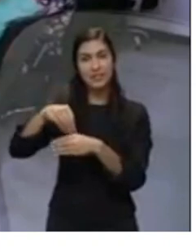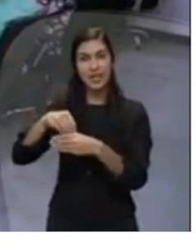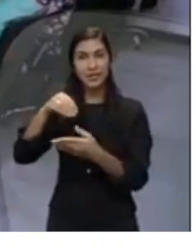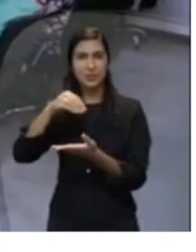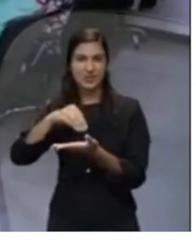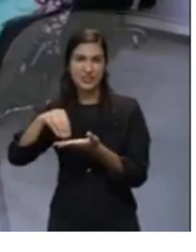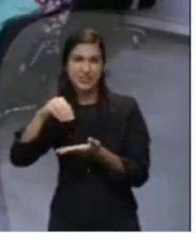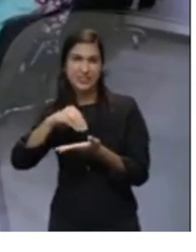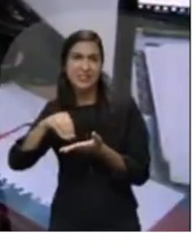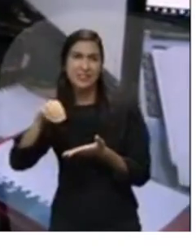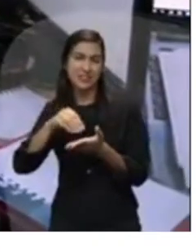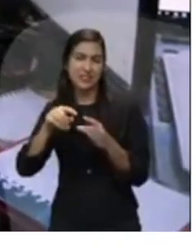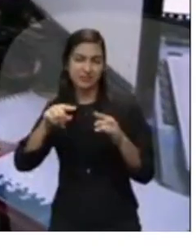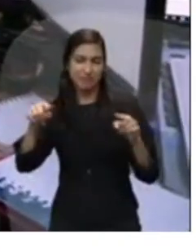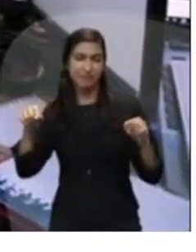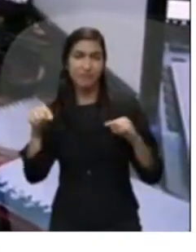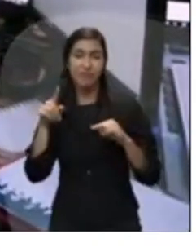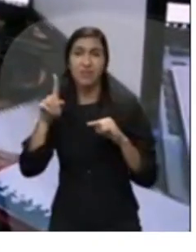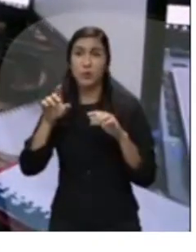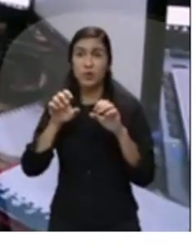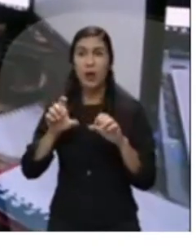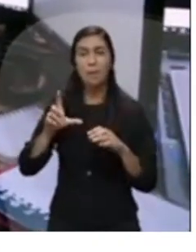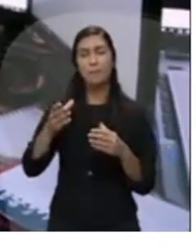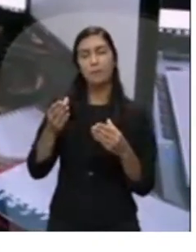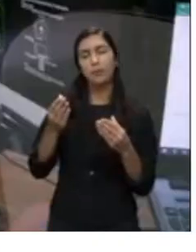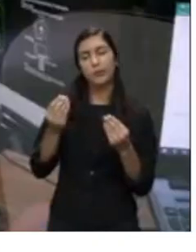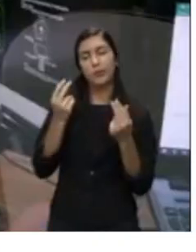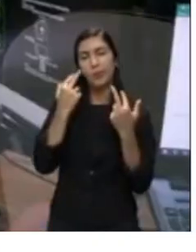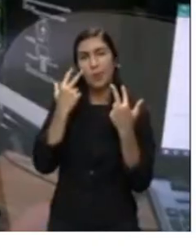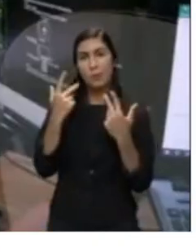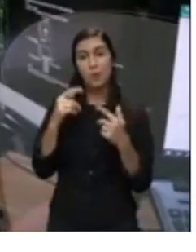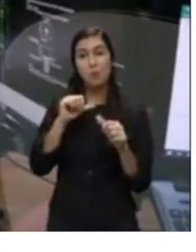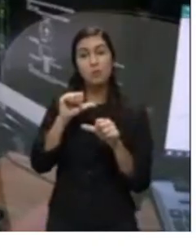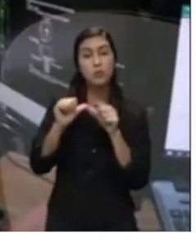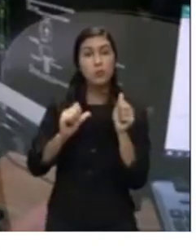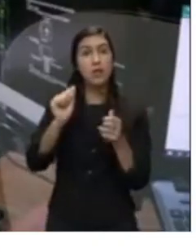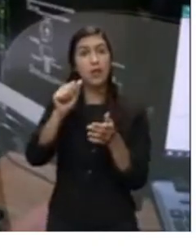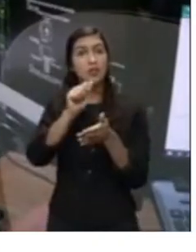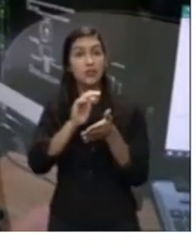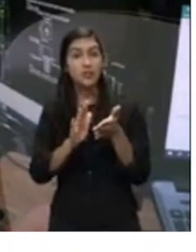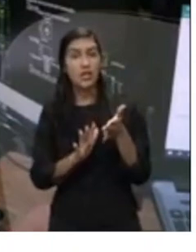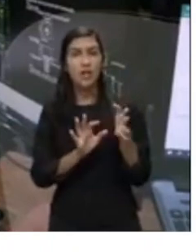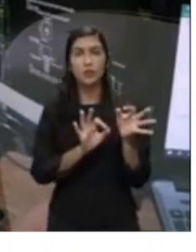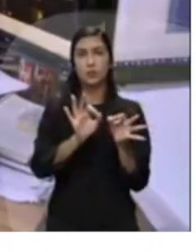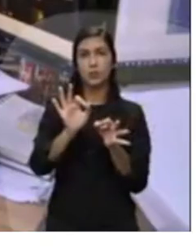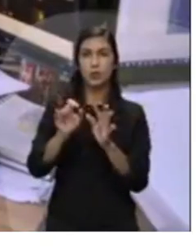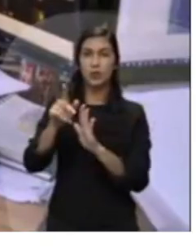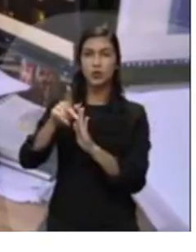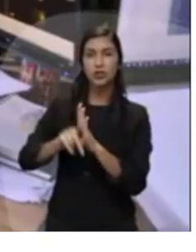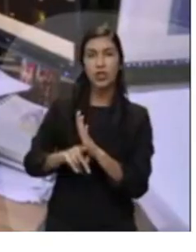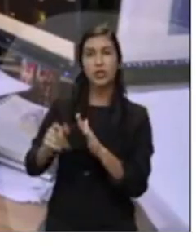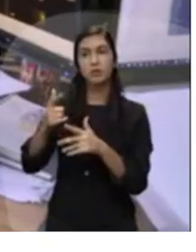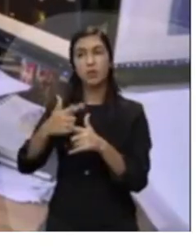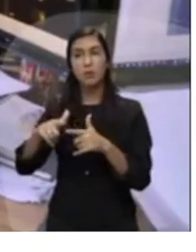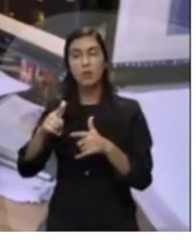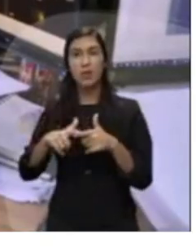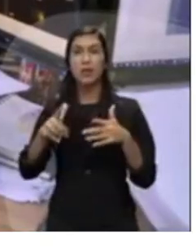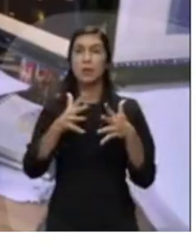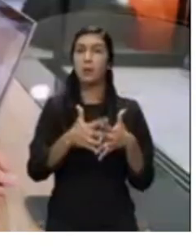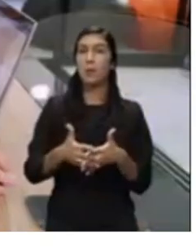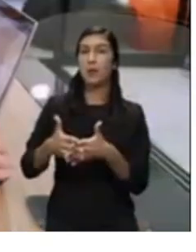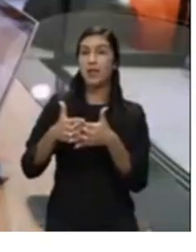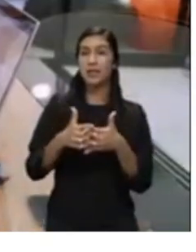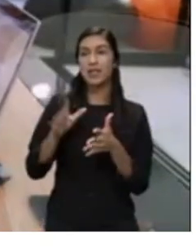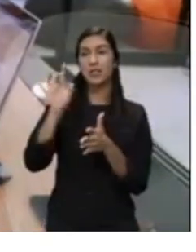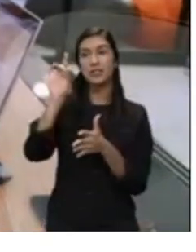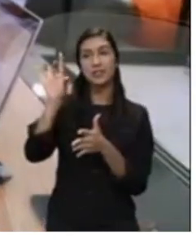de projetos estruturais é bem rotineiro. O que muda são as atividades e os projetos, os problemas e as complexidades